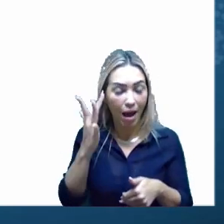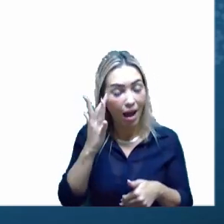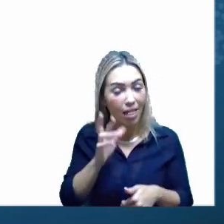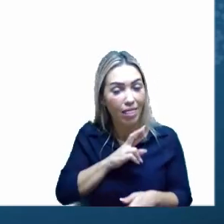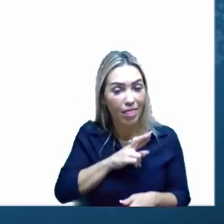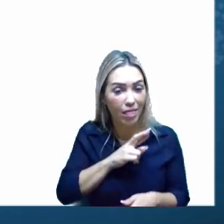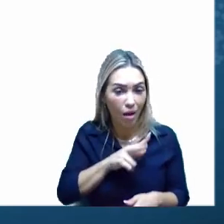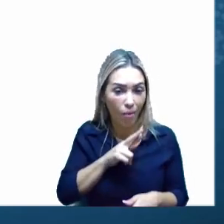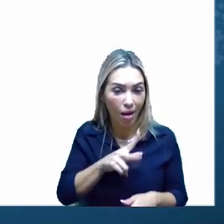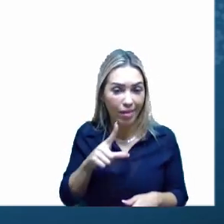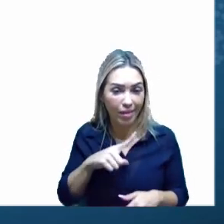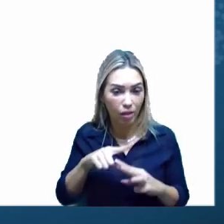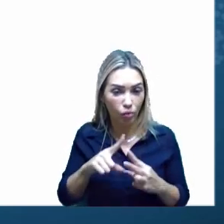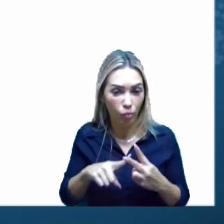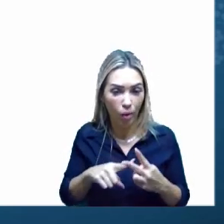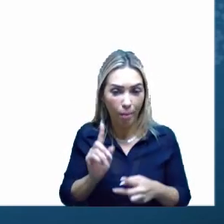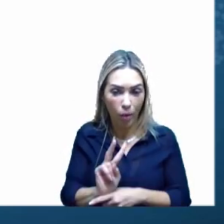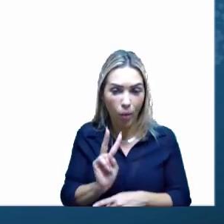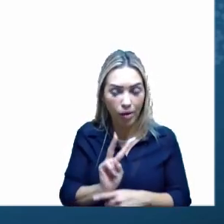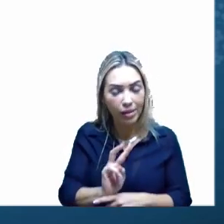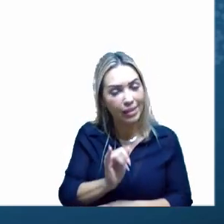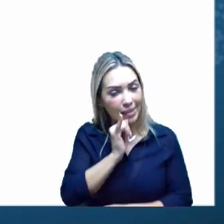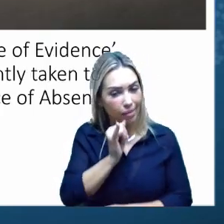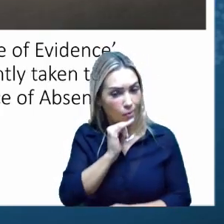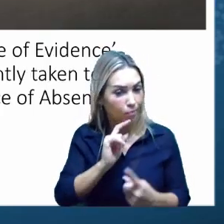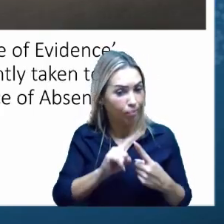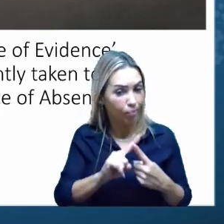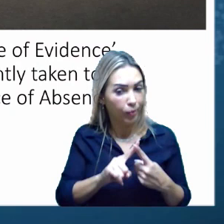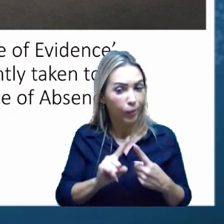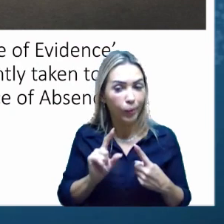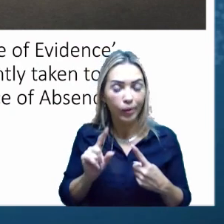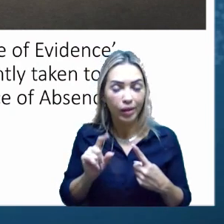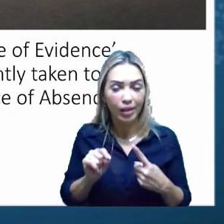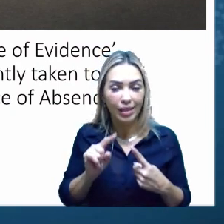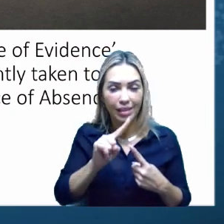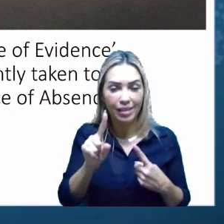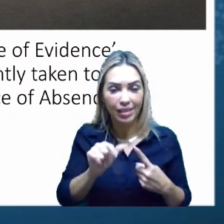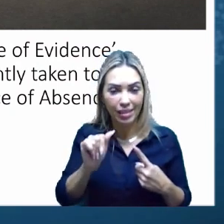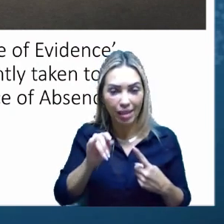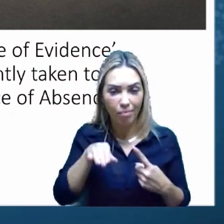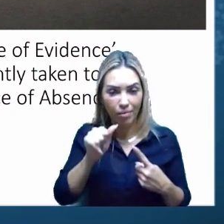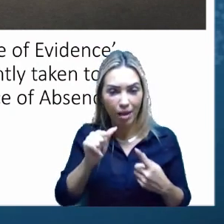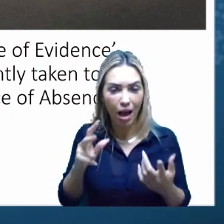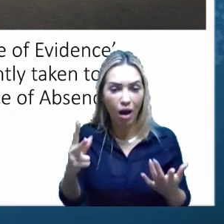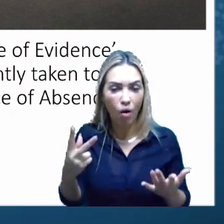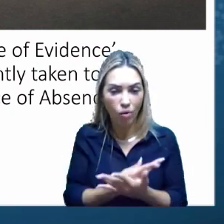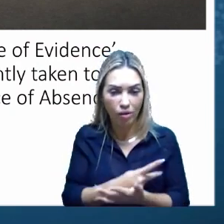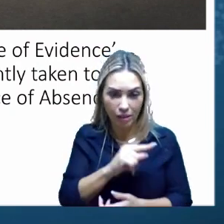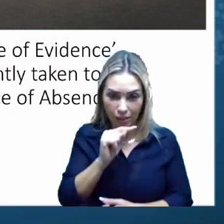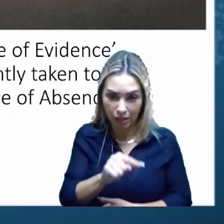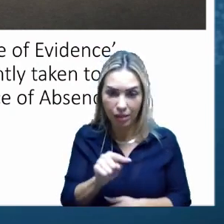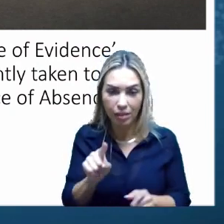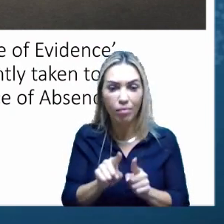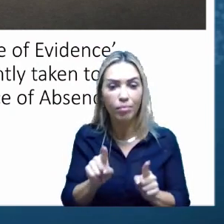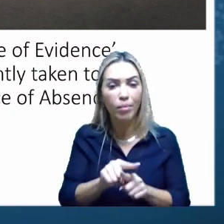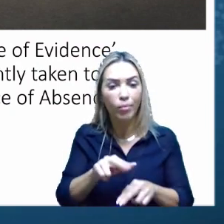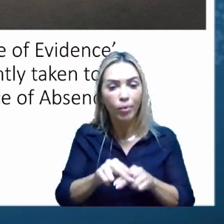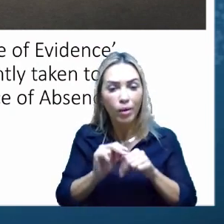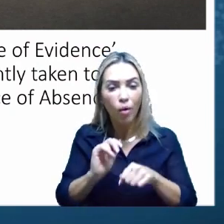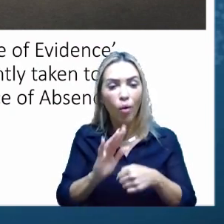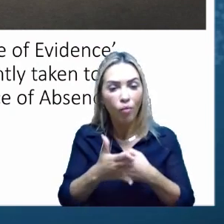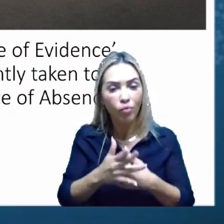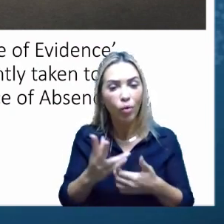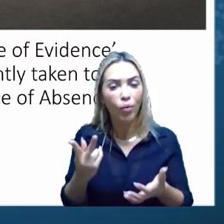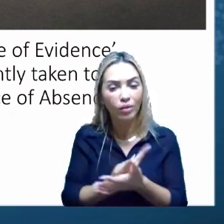mas tem 2 hipóteses. Primeiro é que por algum motivo no Zâmbia aconteceu isso, e também porque a Covid estava acontecendo na